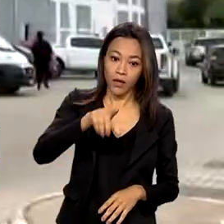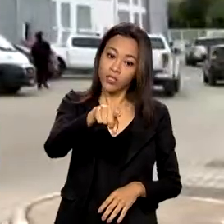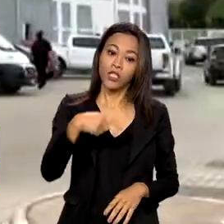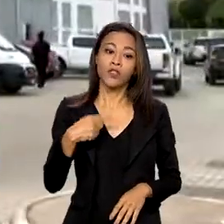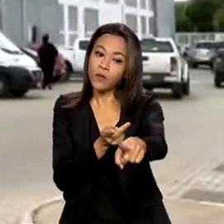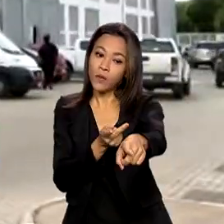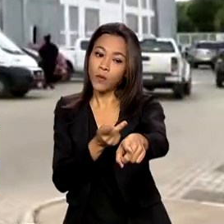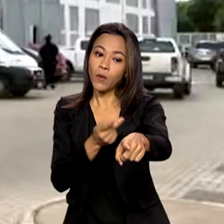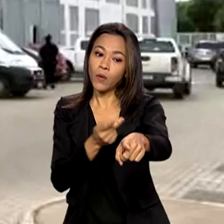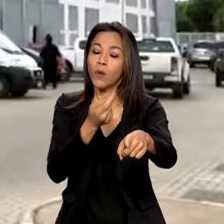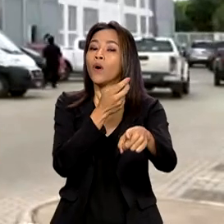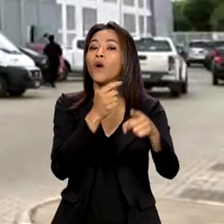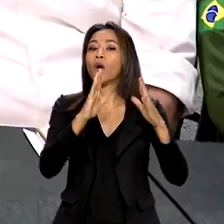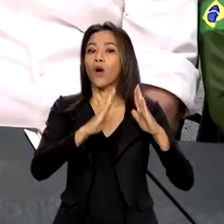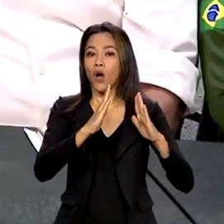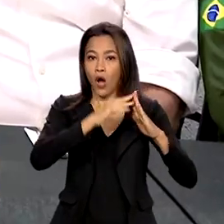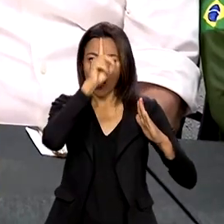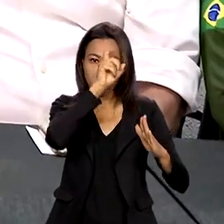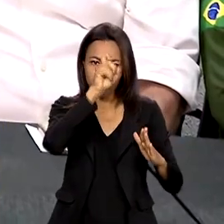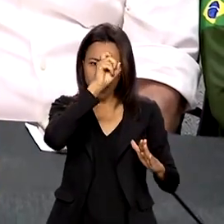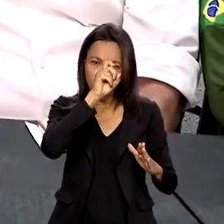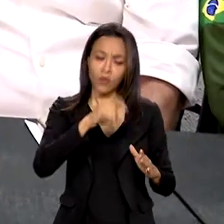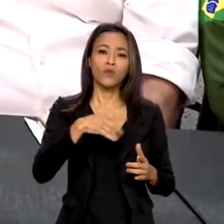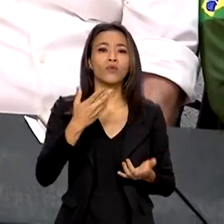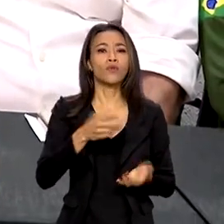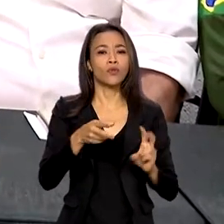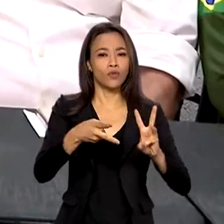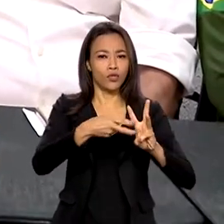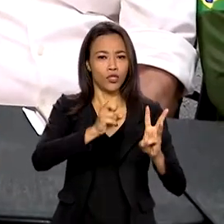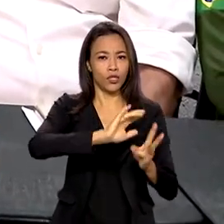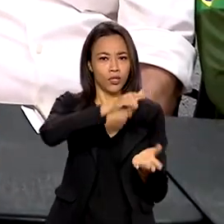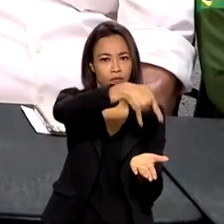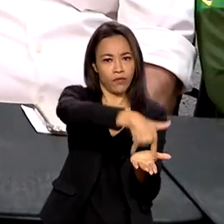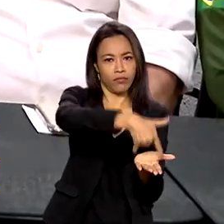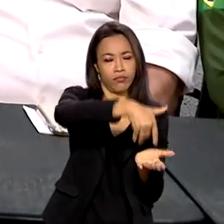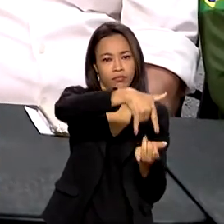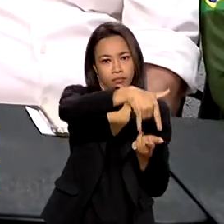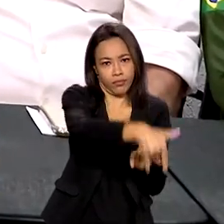no Hospital Geral. Dando uma condição de